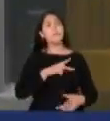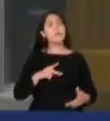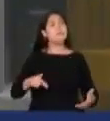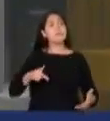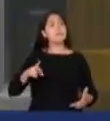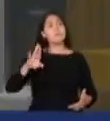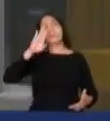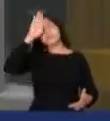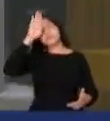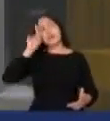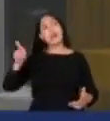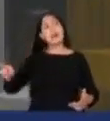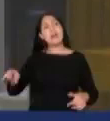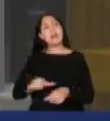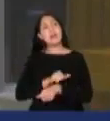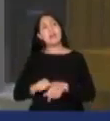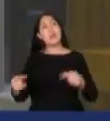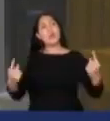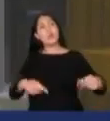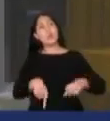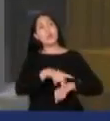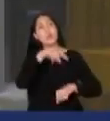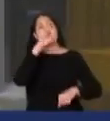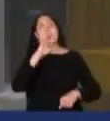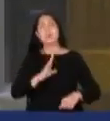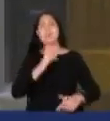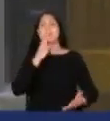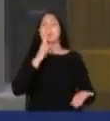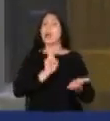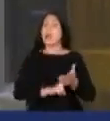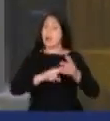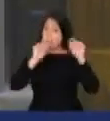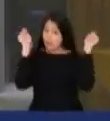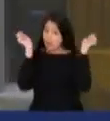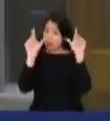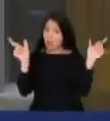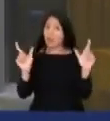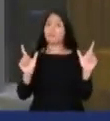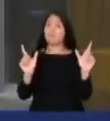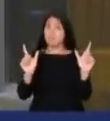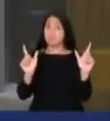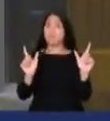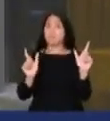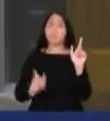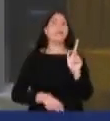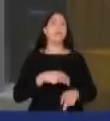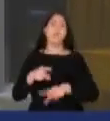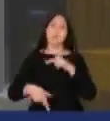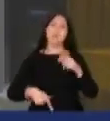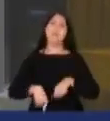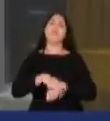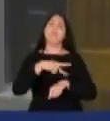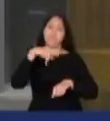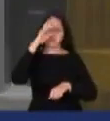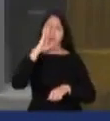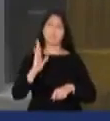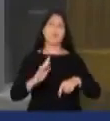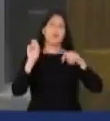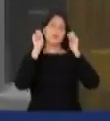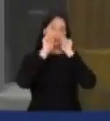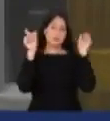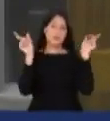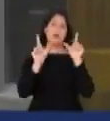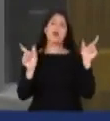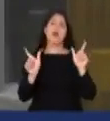democráticos convocados, a carta alerta para isso. E é necessário que o povo brasileiro seja alertado por estes